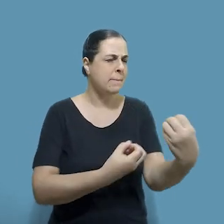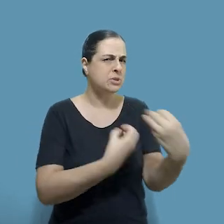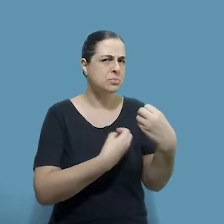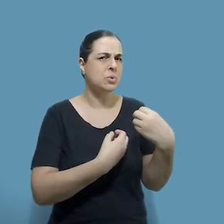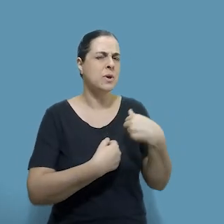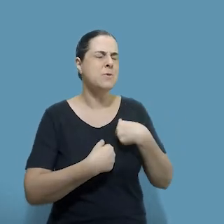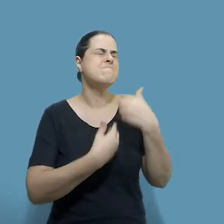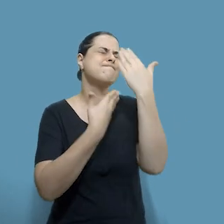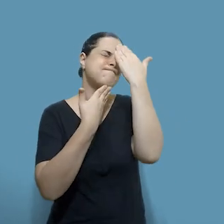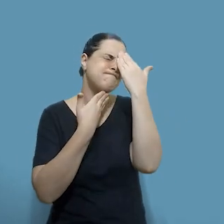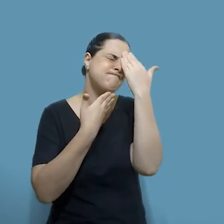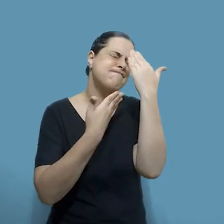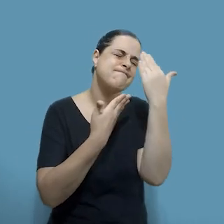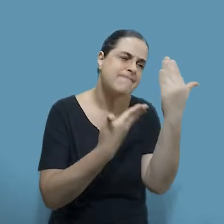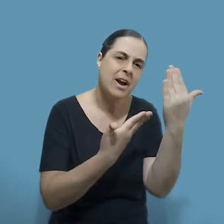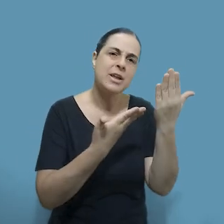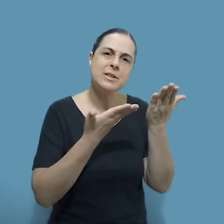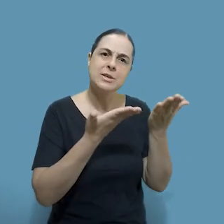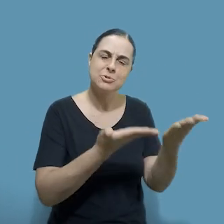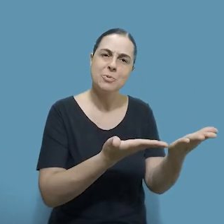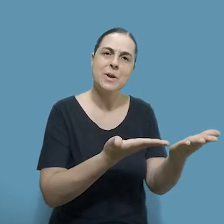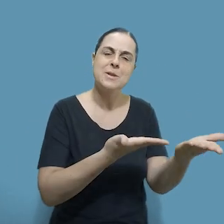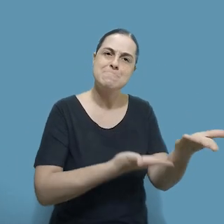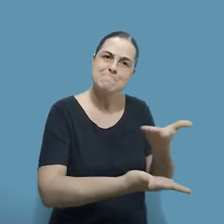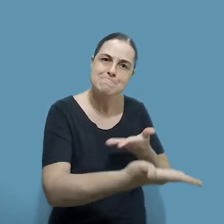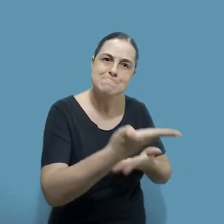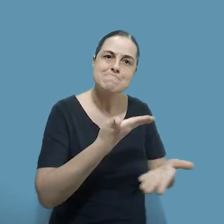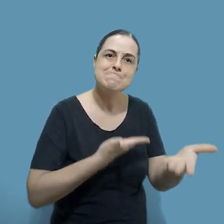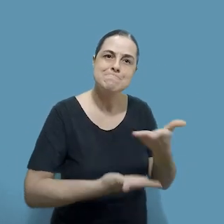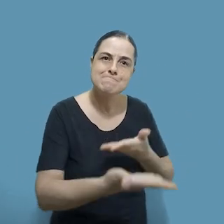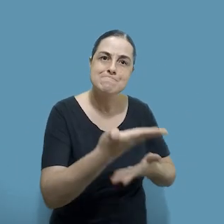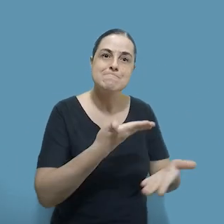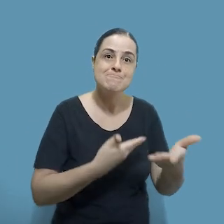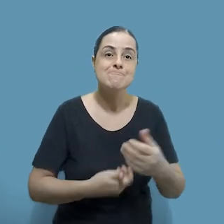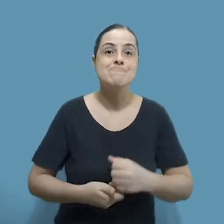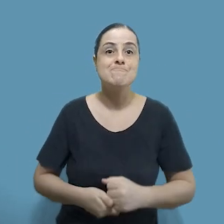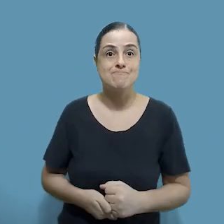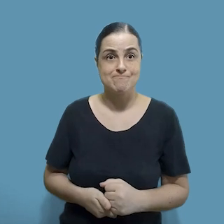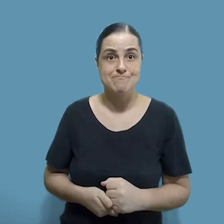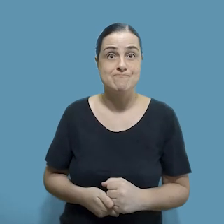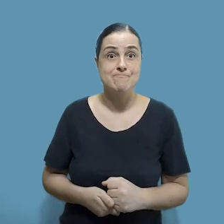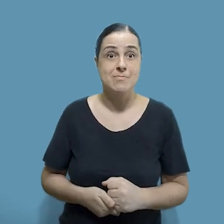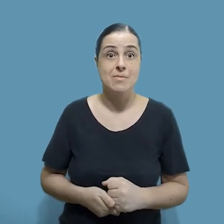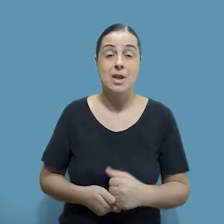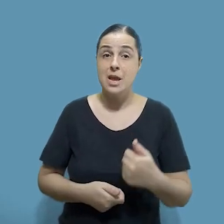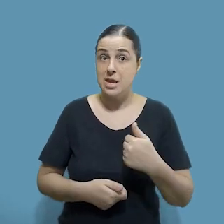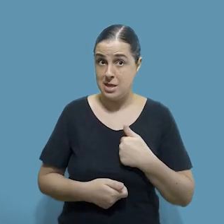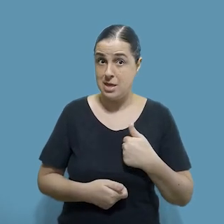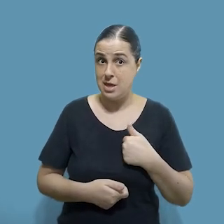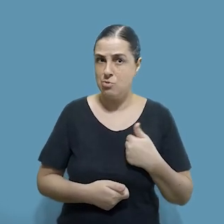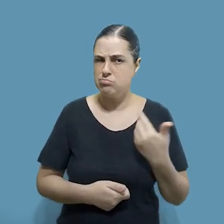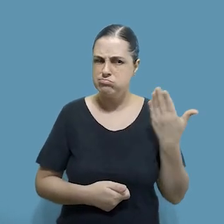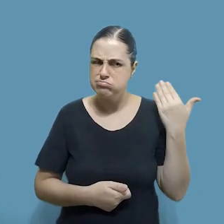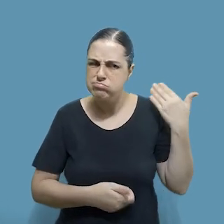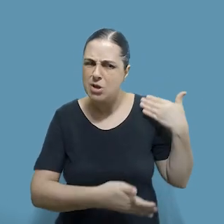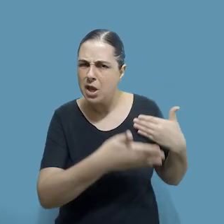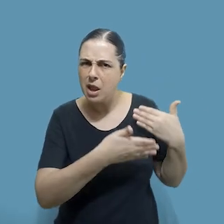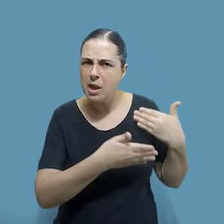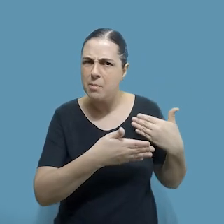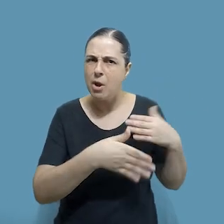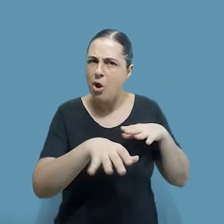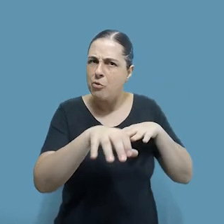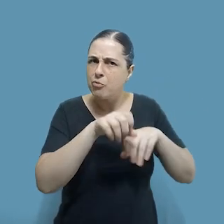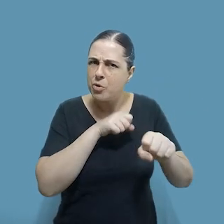tá bom, eu vou ver aquelas coisas, eu estava com 3, 4 anos de formada, então você faz